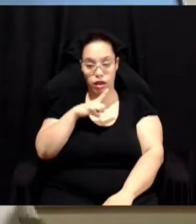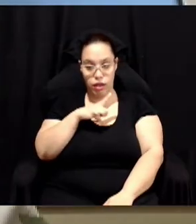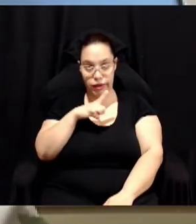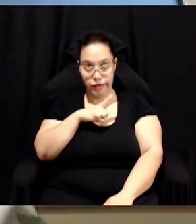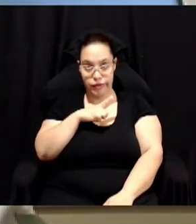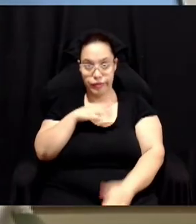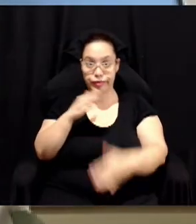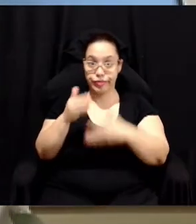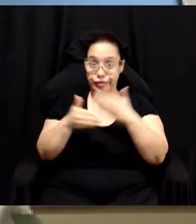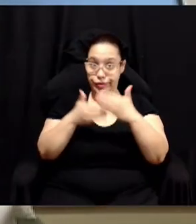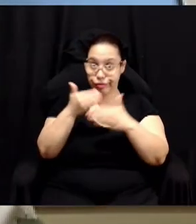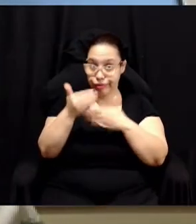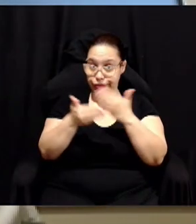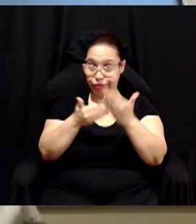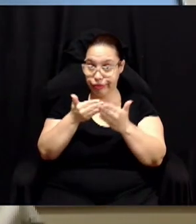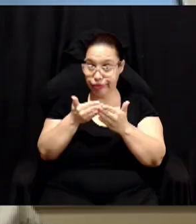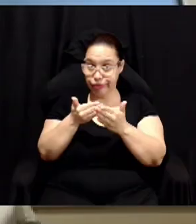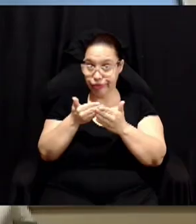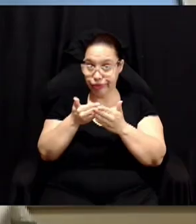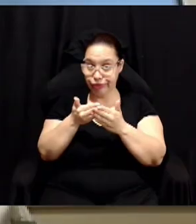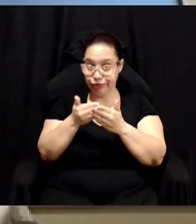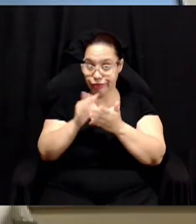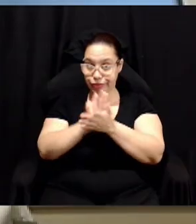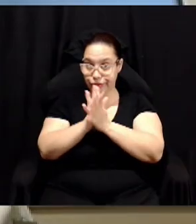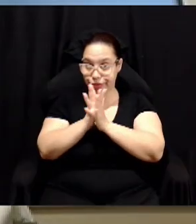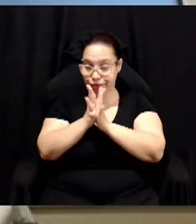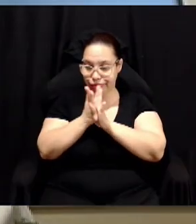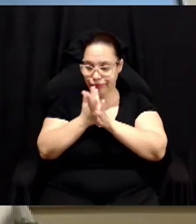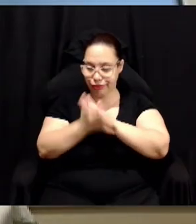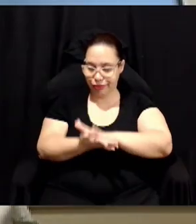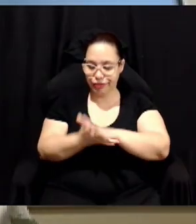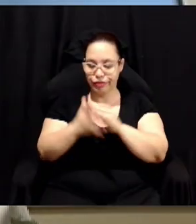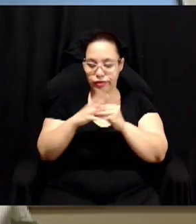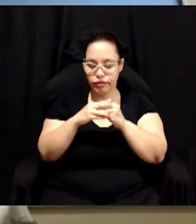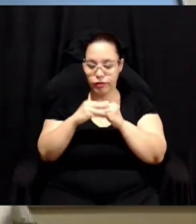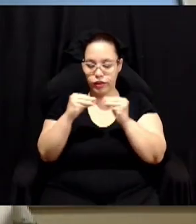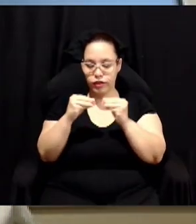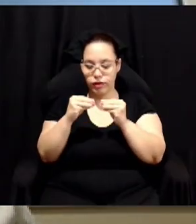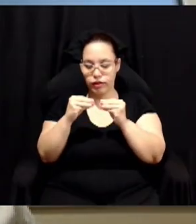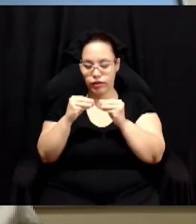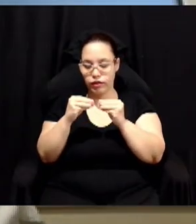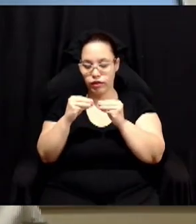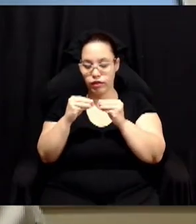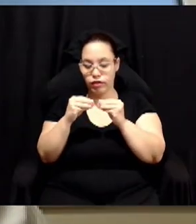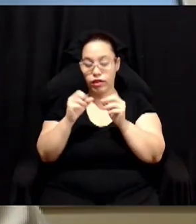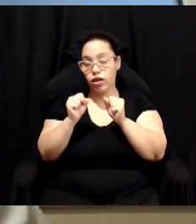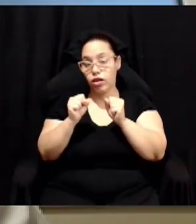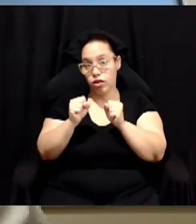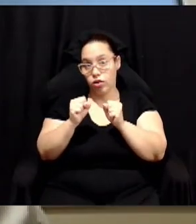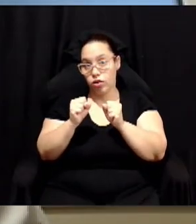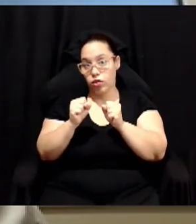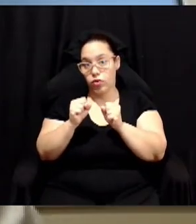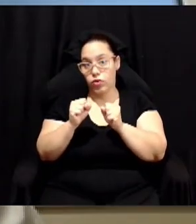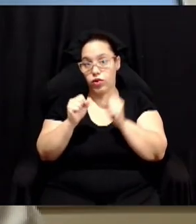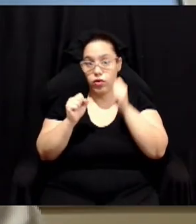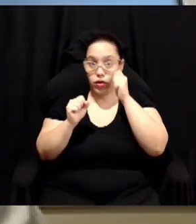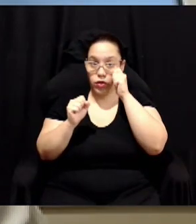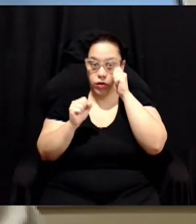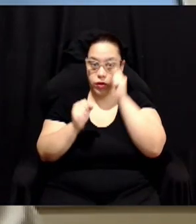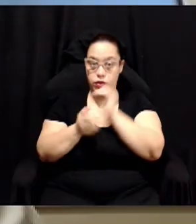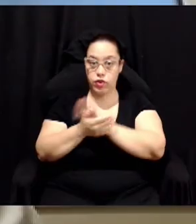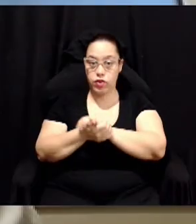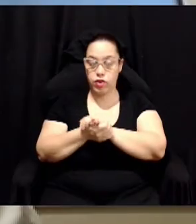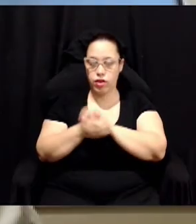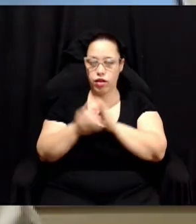processo destrutivo que a doença causa e que às vezes podem preservar essas